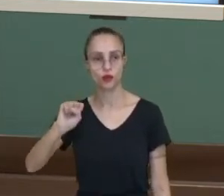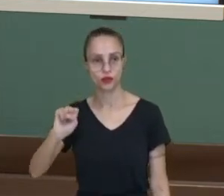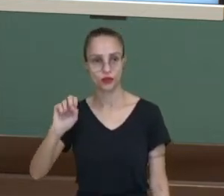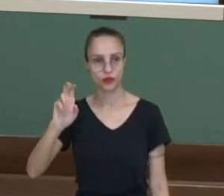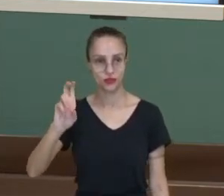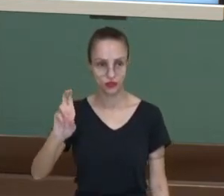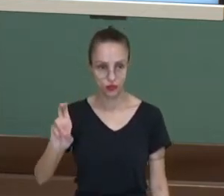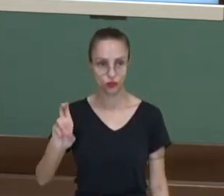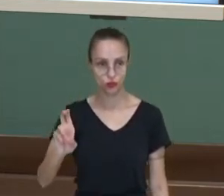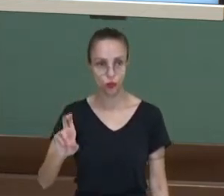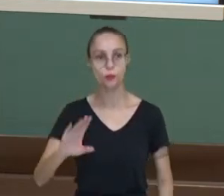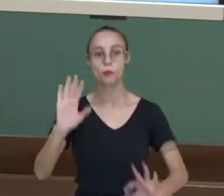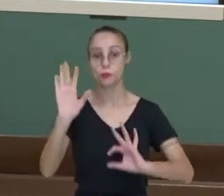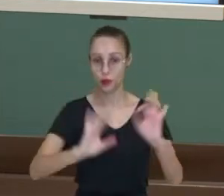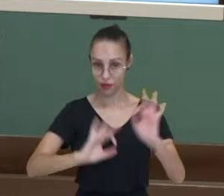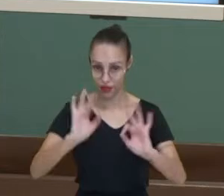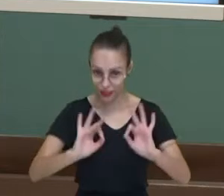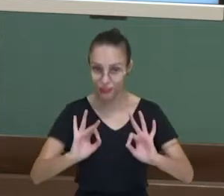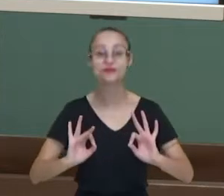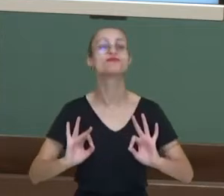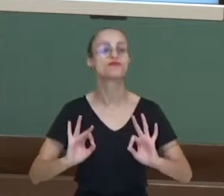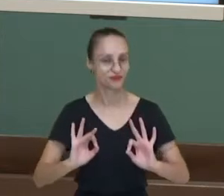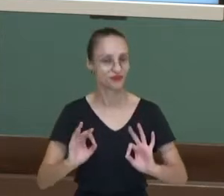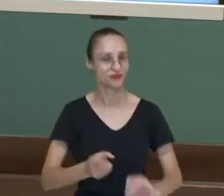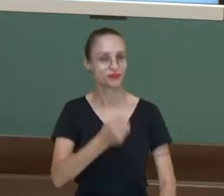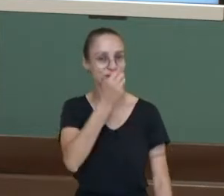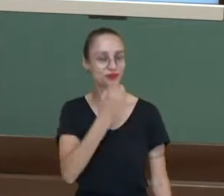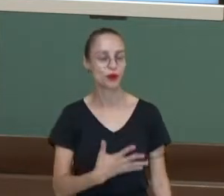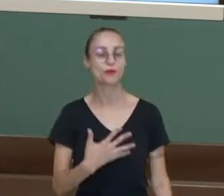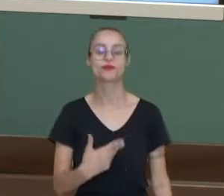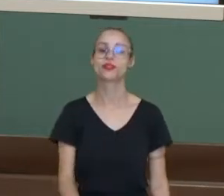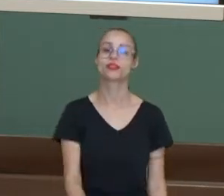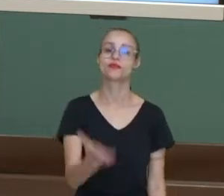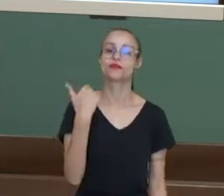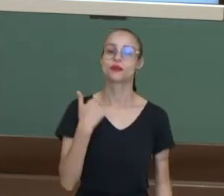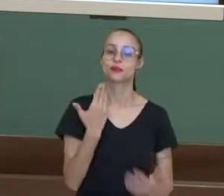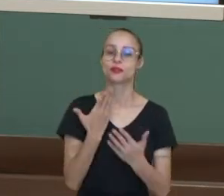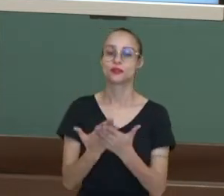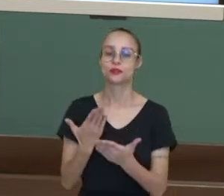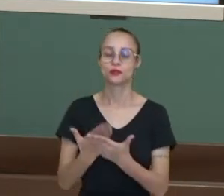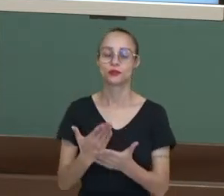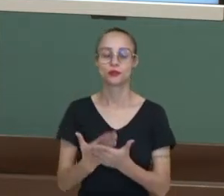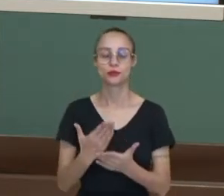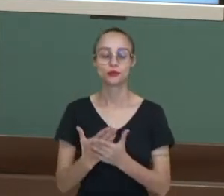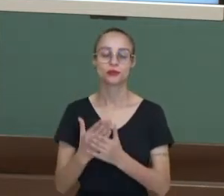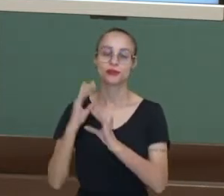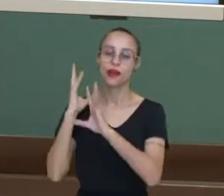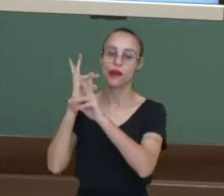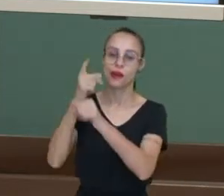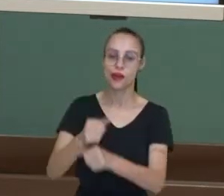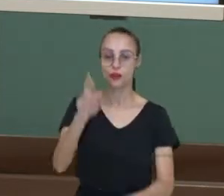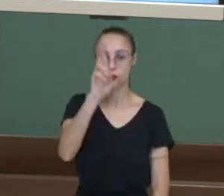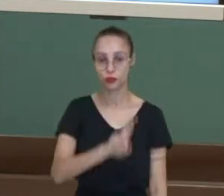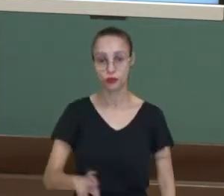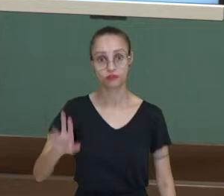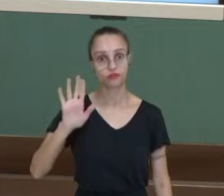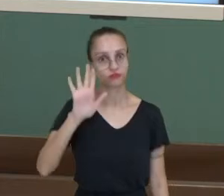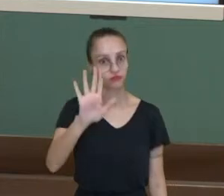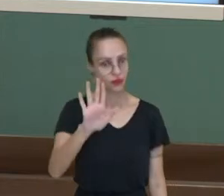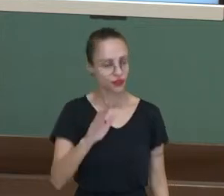1985. Preparado para isso? Muito bom, criança. Então, vamos estudar, vamos retomar, mas para a gente